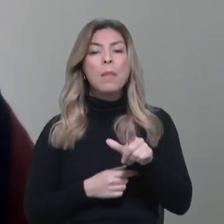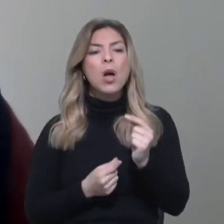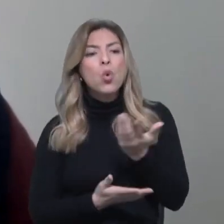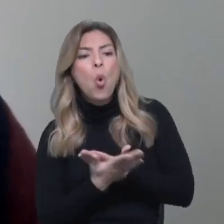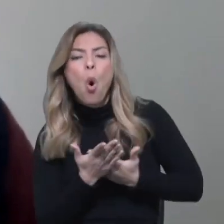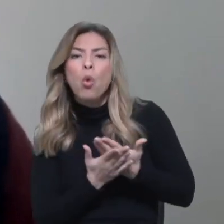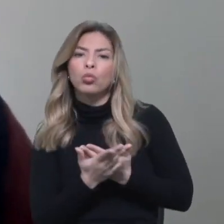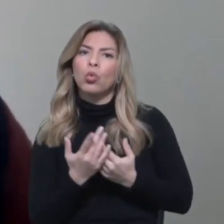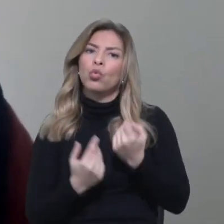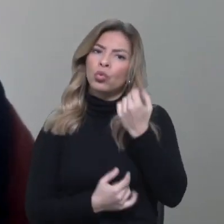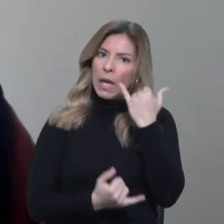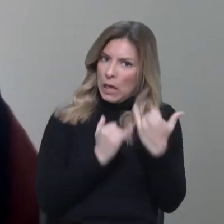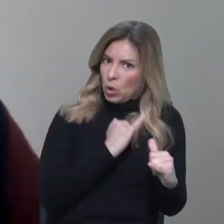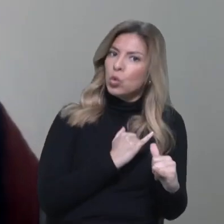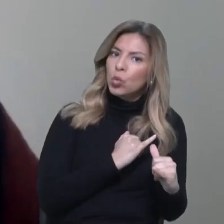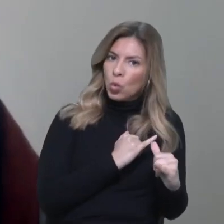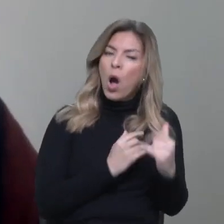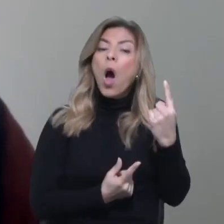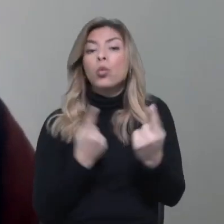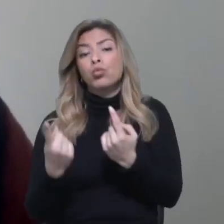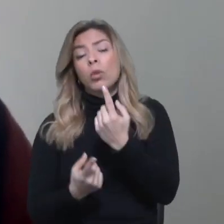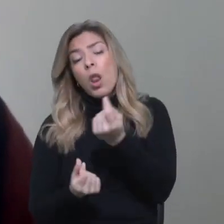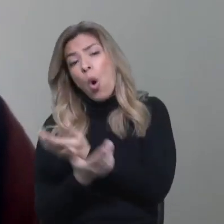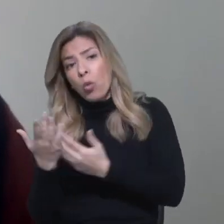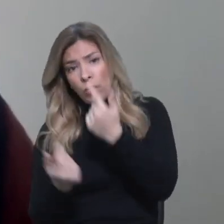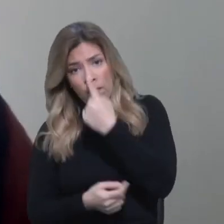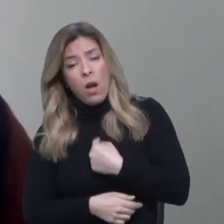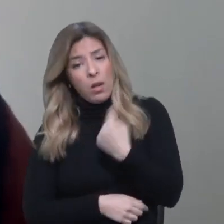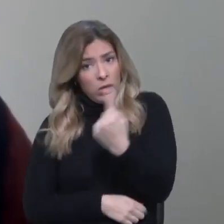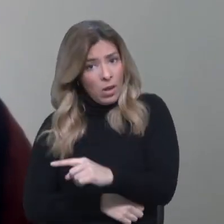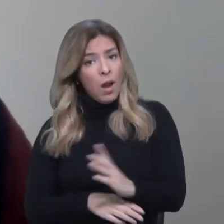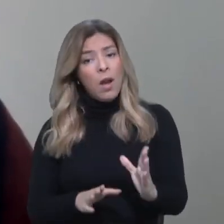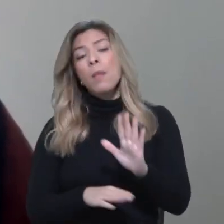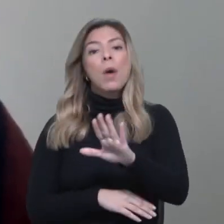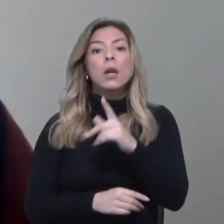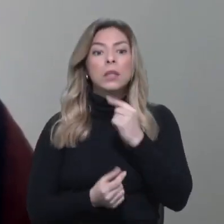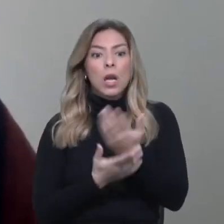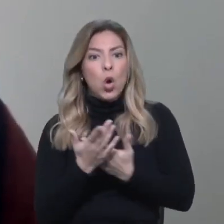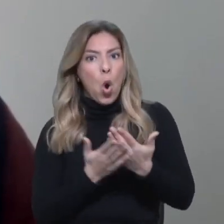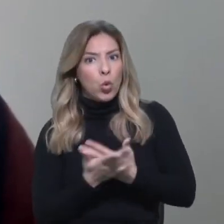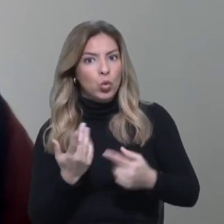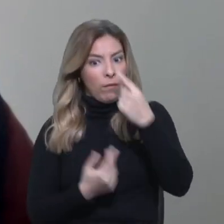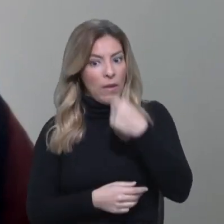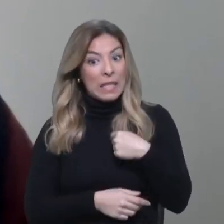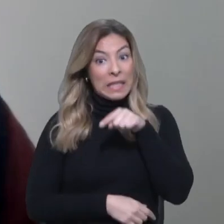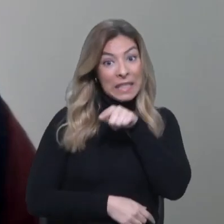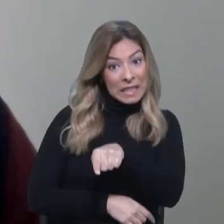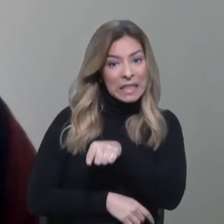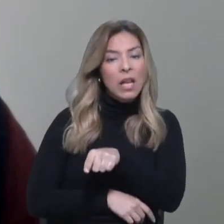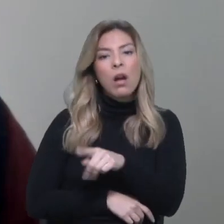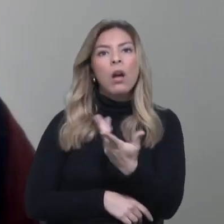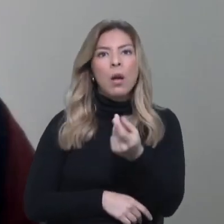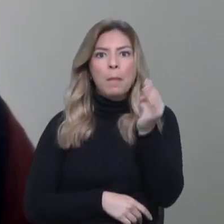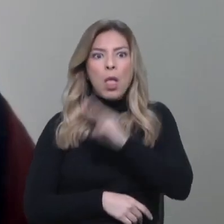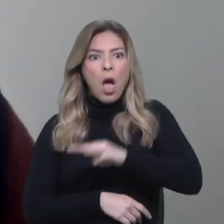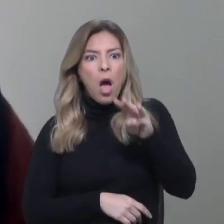também há uma dose de risco e há negócios que falham. E, neste caso, falhar um negócio implica certamente milhares e